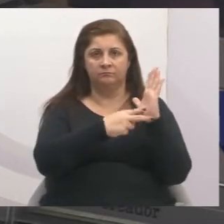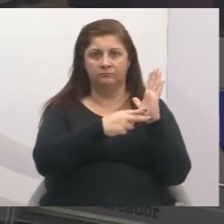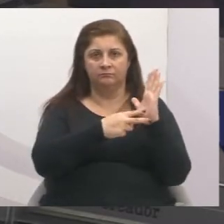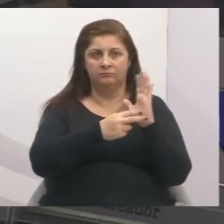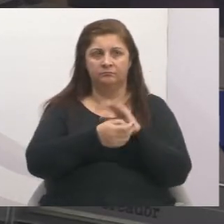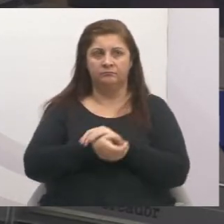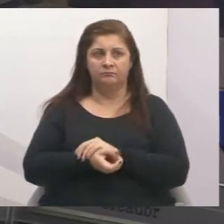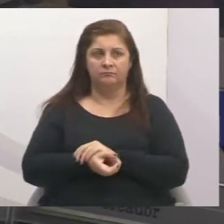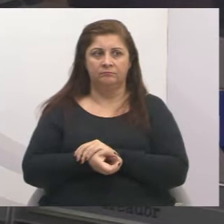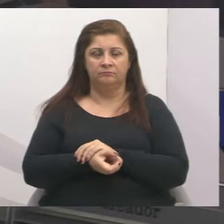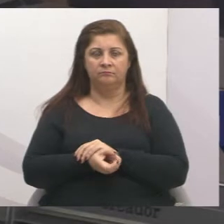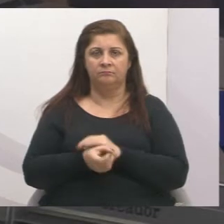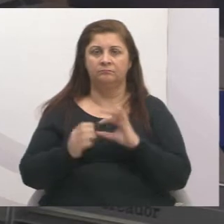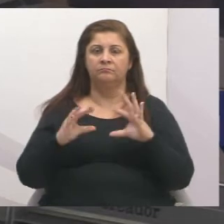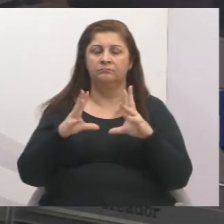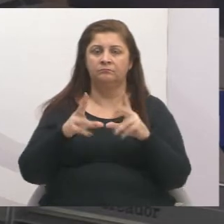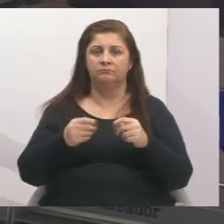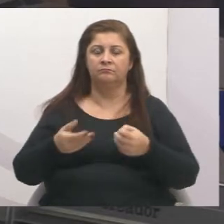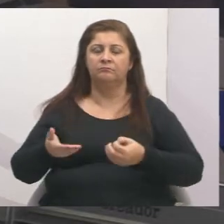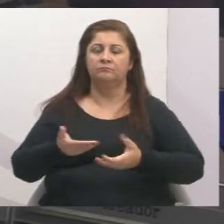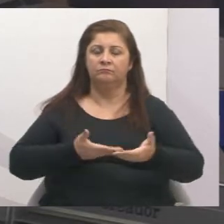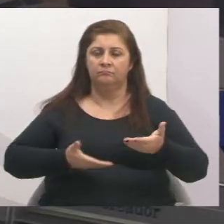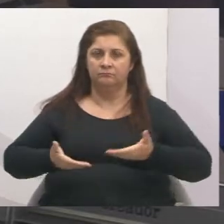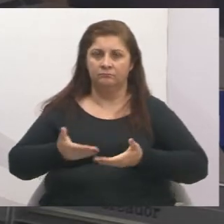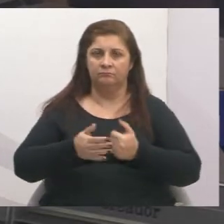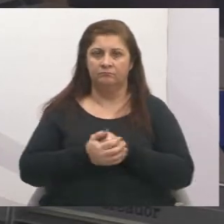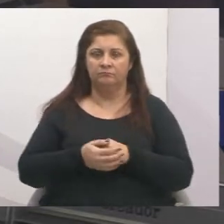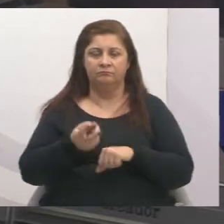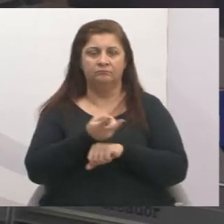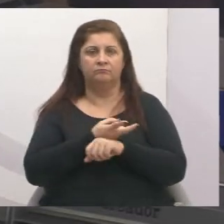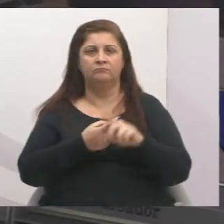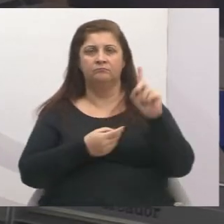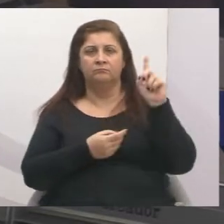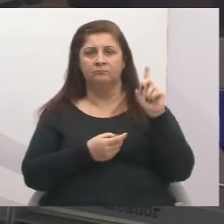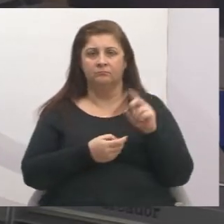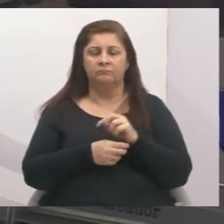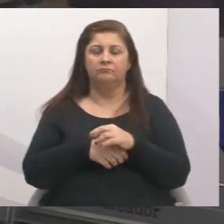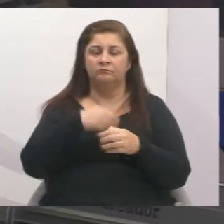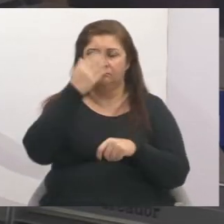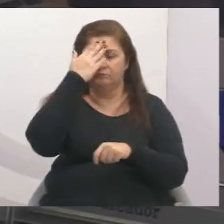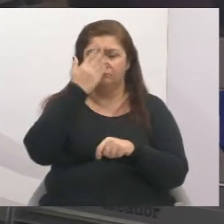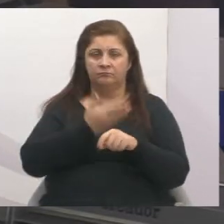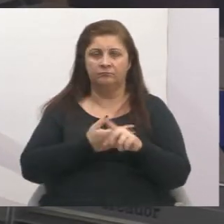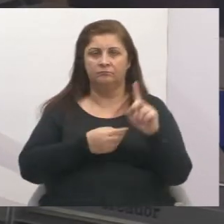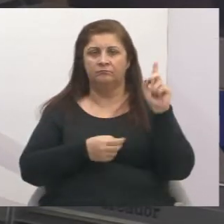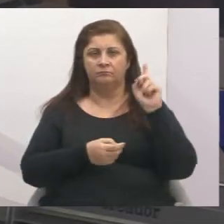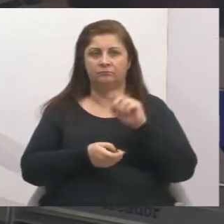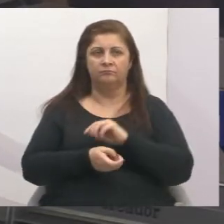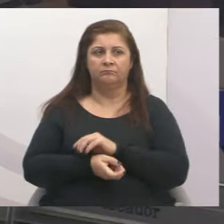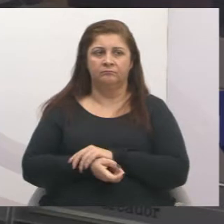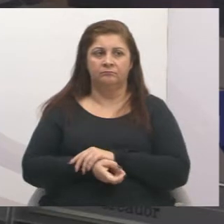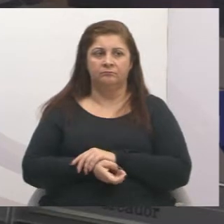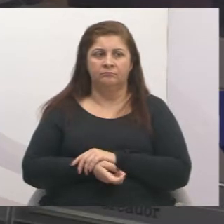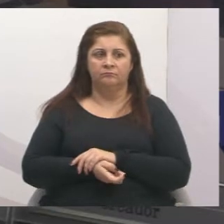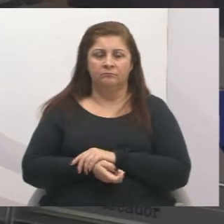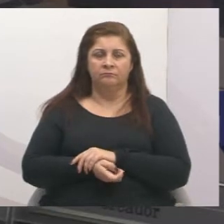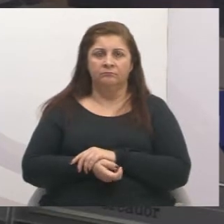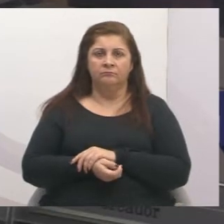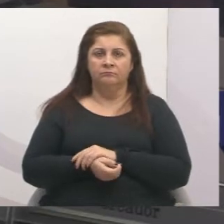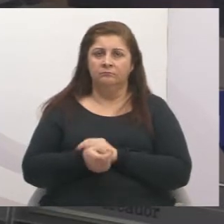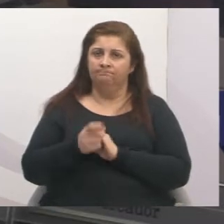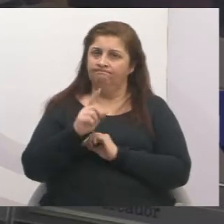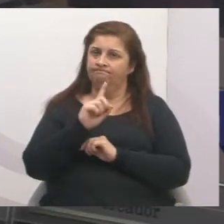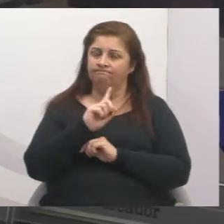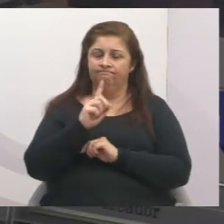Sueli, todos os servidores que nos procuraram, depositaram voto de confiança. Não foi